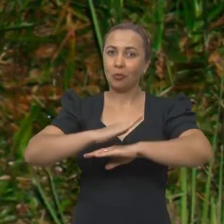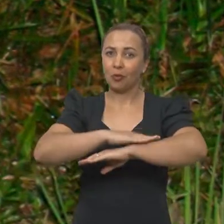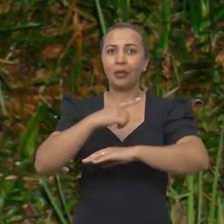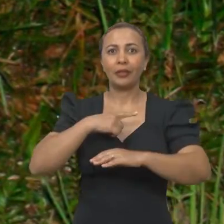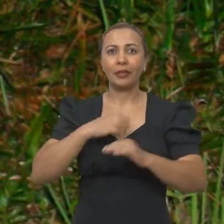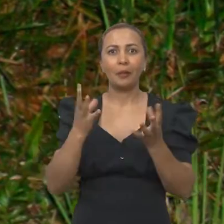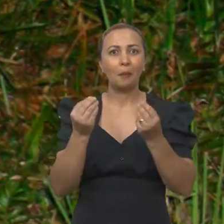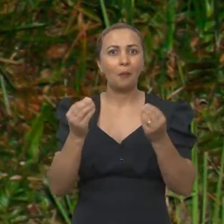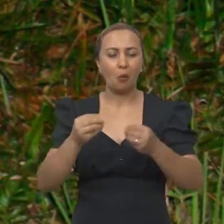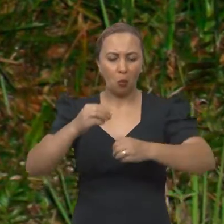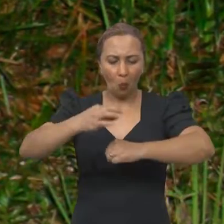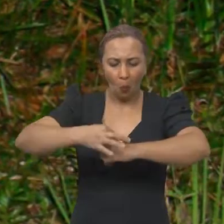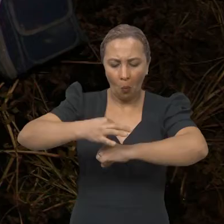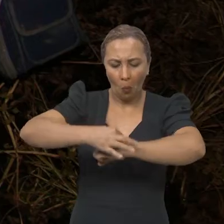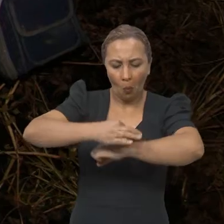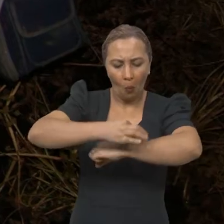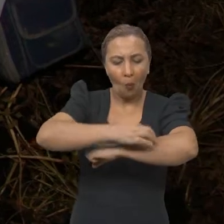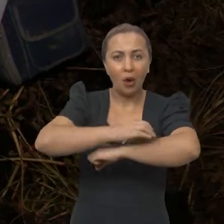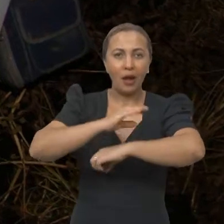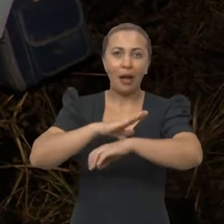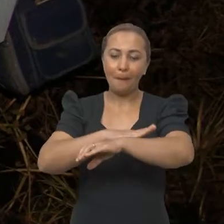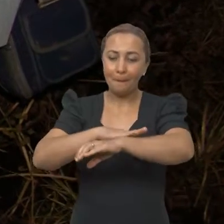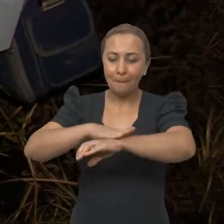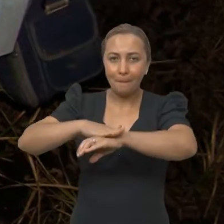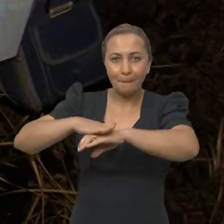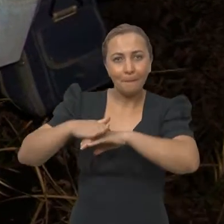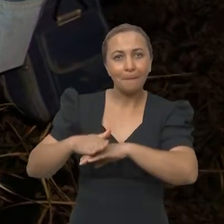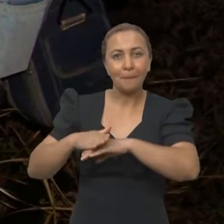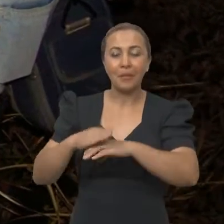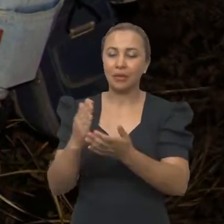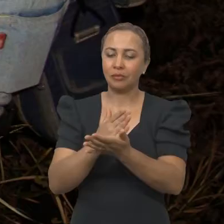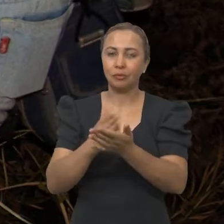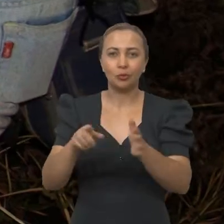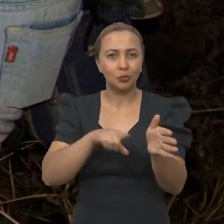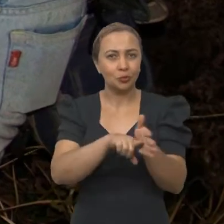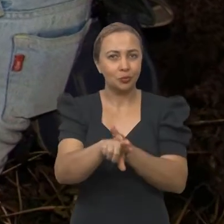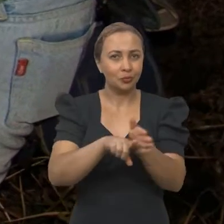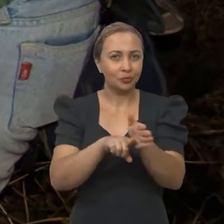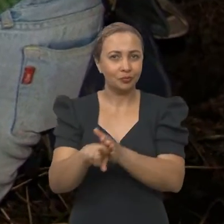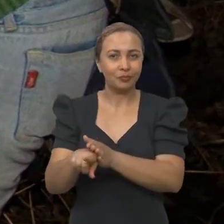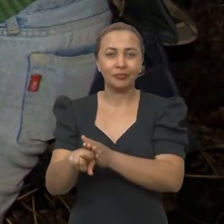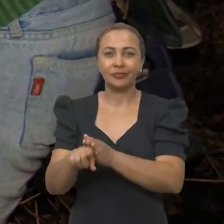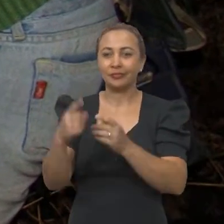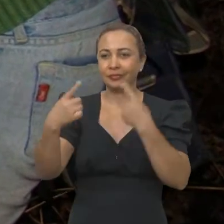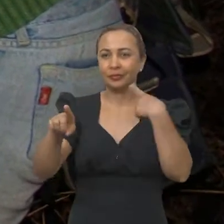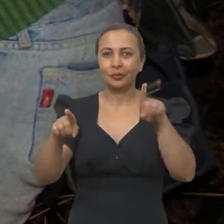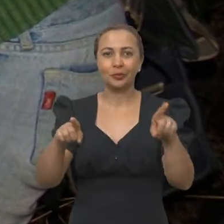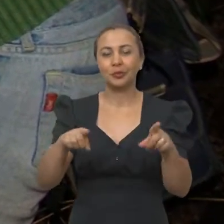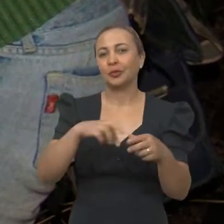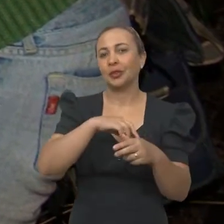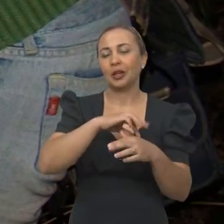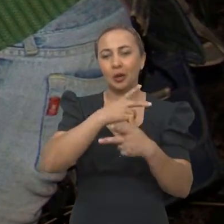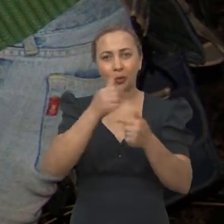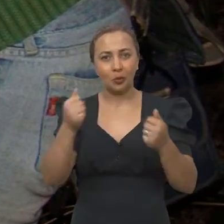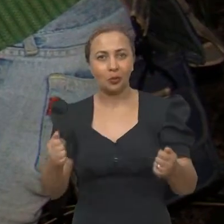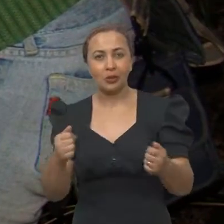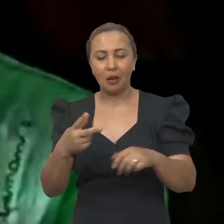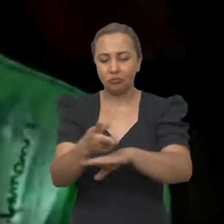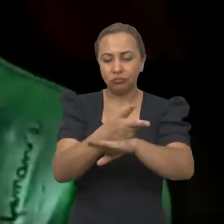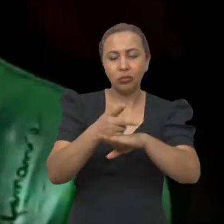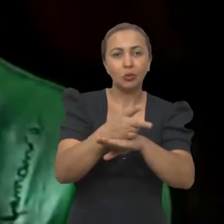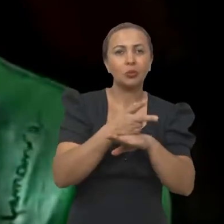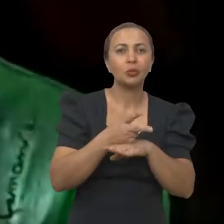eles têm muitas glândulas na sua pele, né? E algumas pesquisas em outras